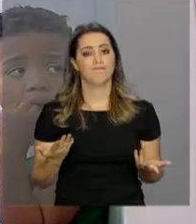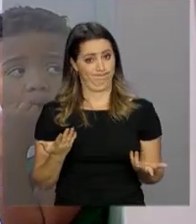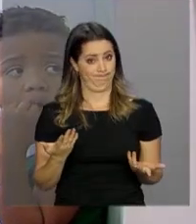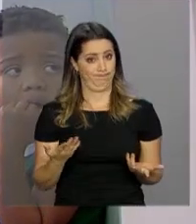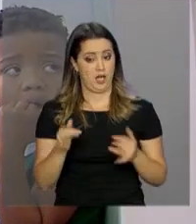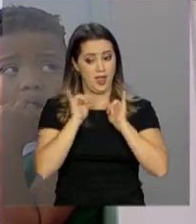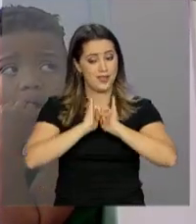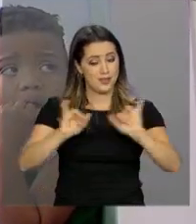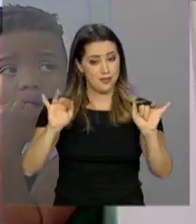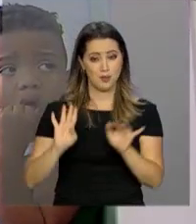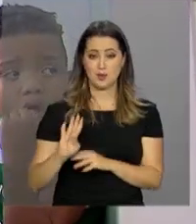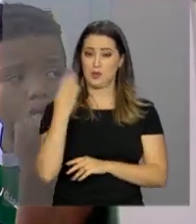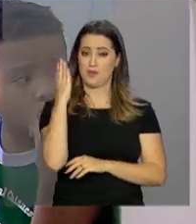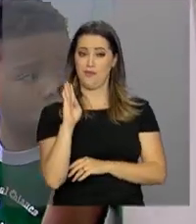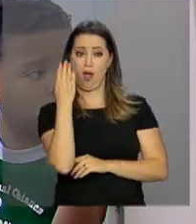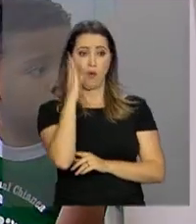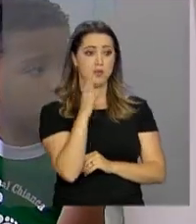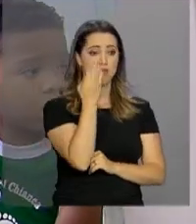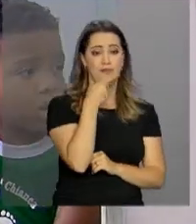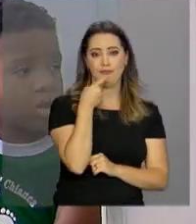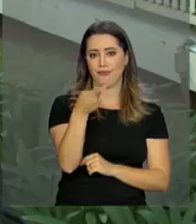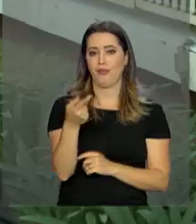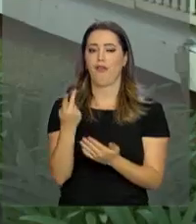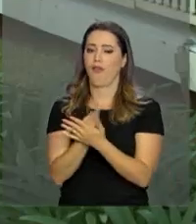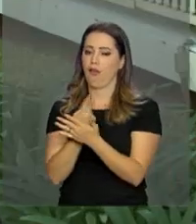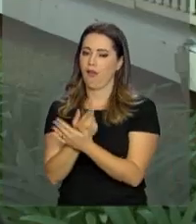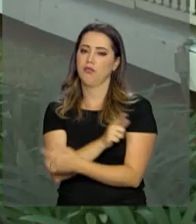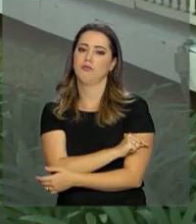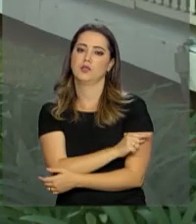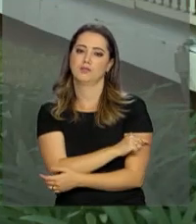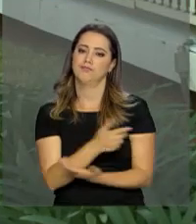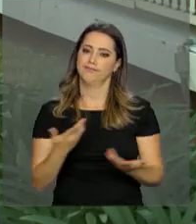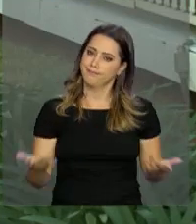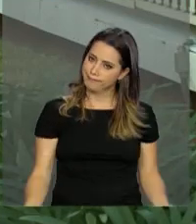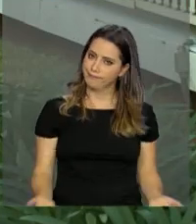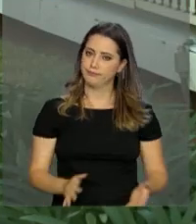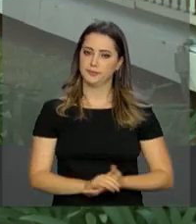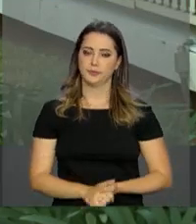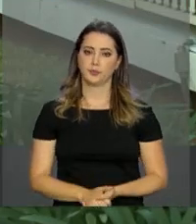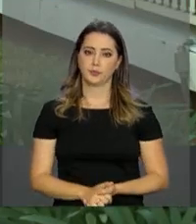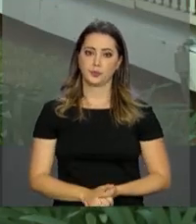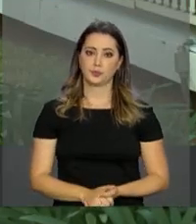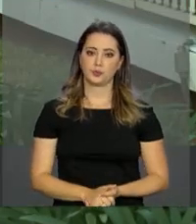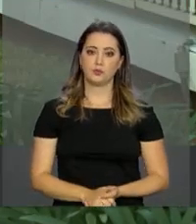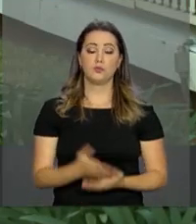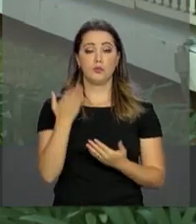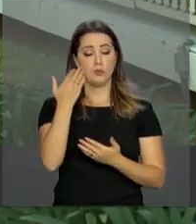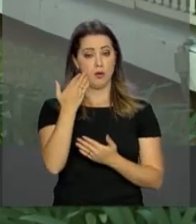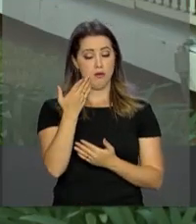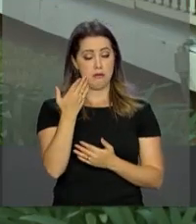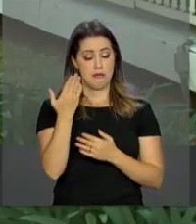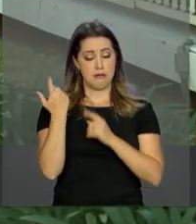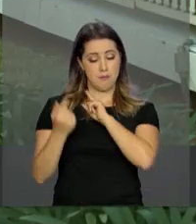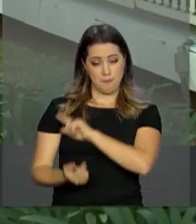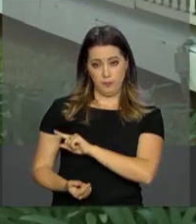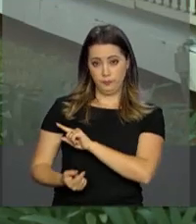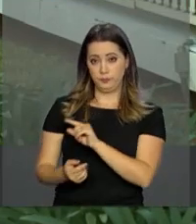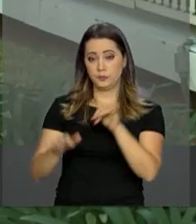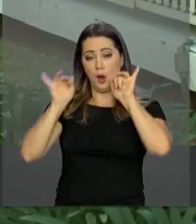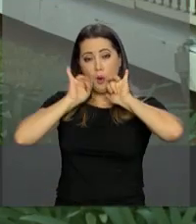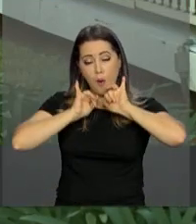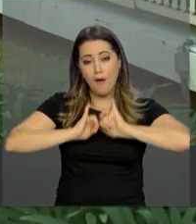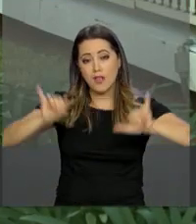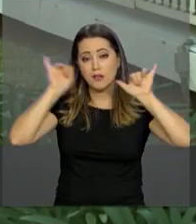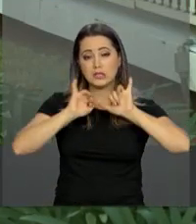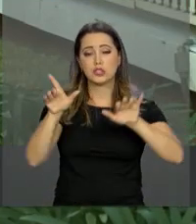as notícias falsas que circulam pela internet o programa nacional de imunização e teve um sucesso muito grande nos últimos anos em decorrência